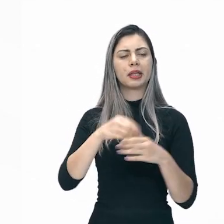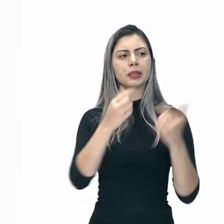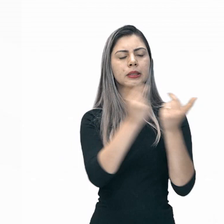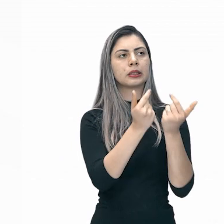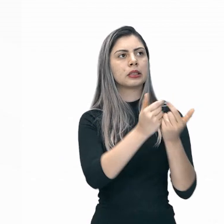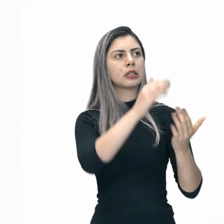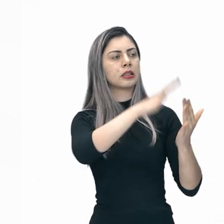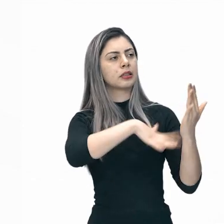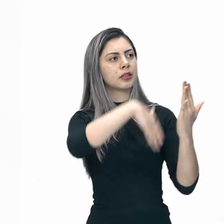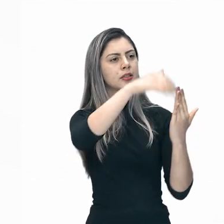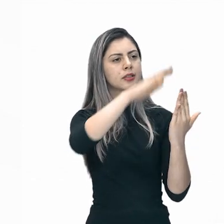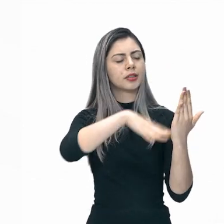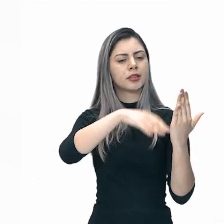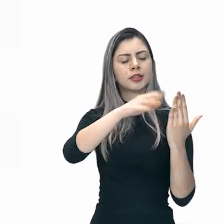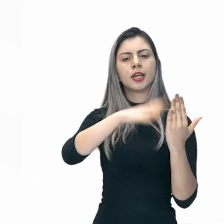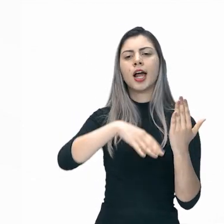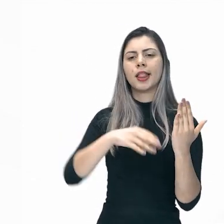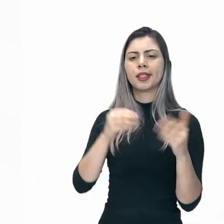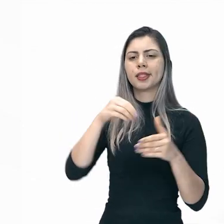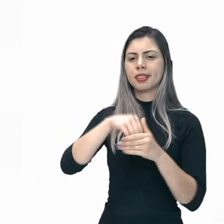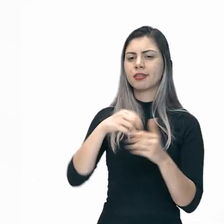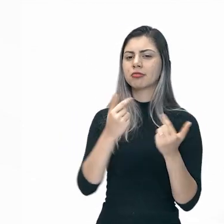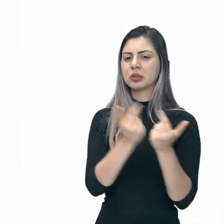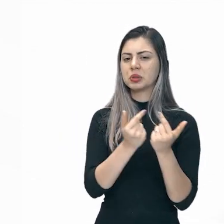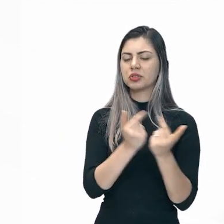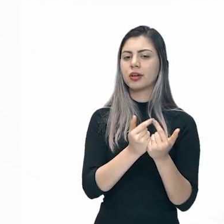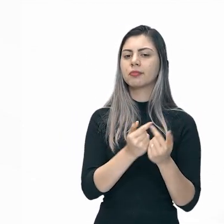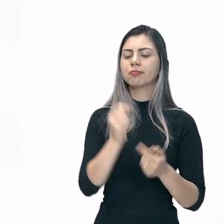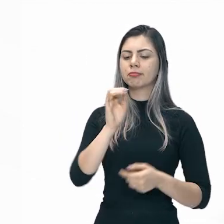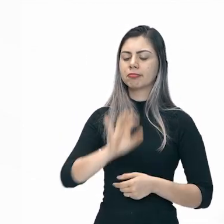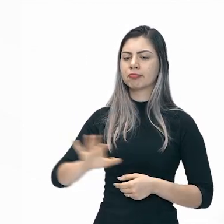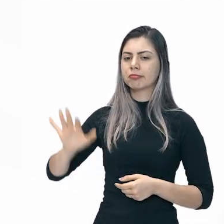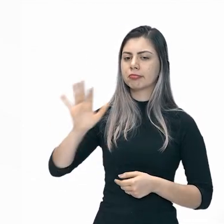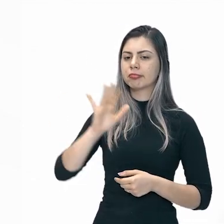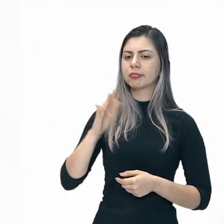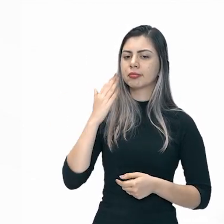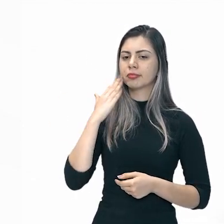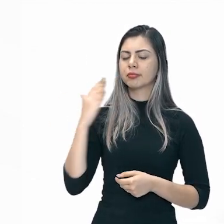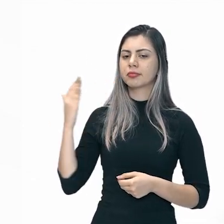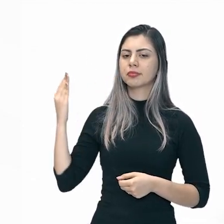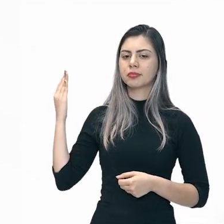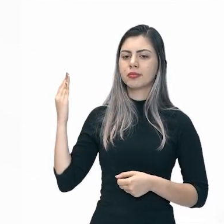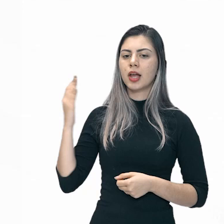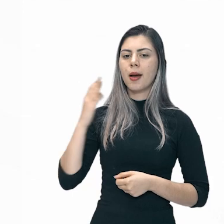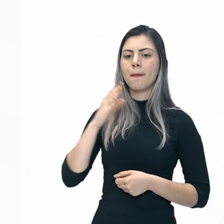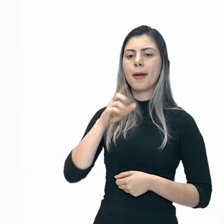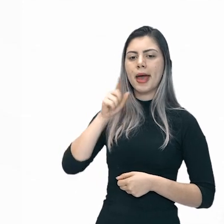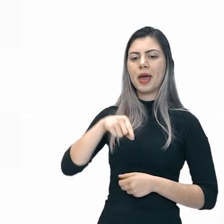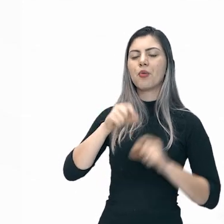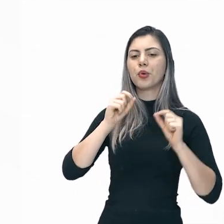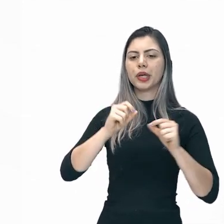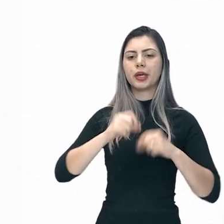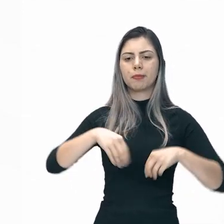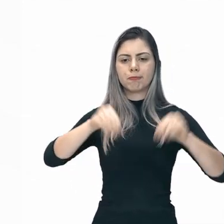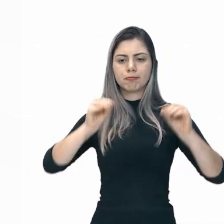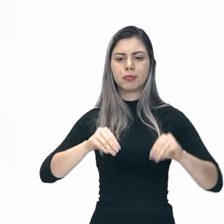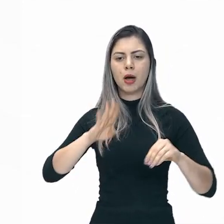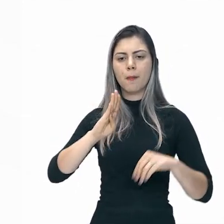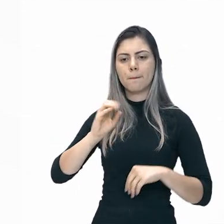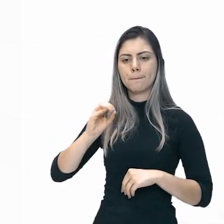que enfeitam o Teatro Amazonas. Aí nós temos o pano de boca, como eu já falei para vocês, é um pano que ele